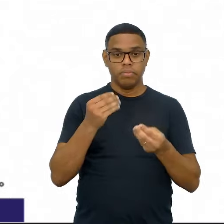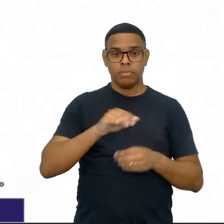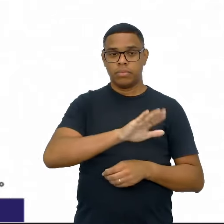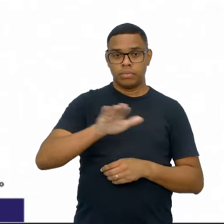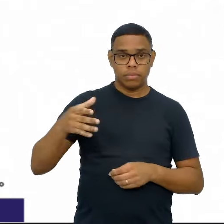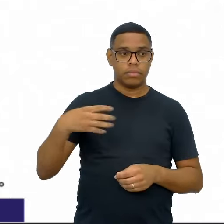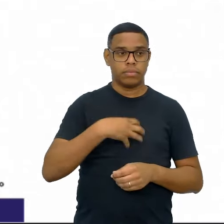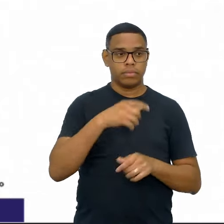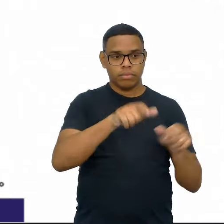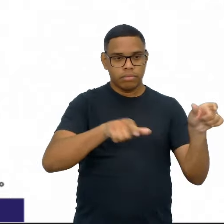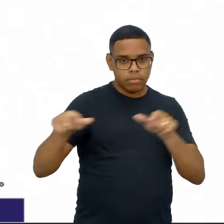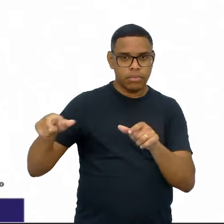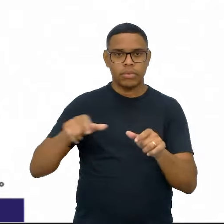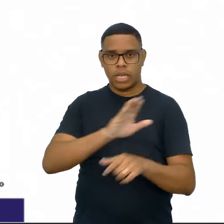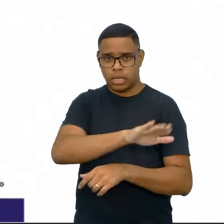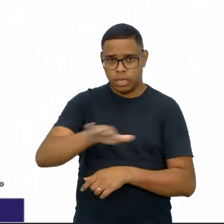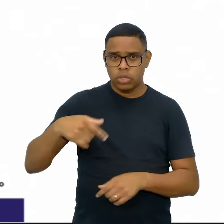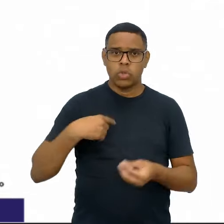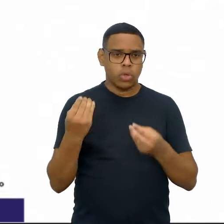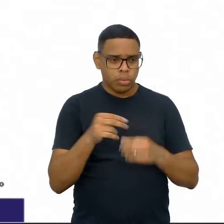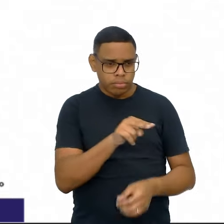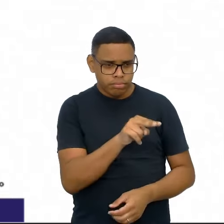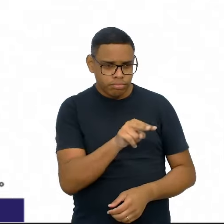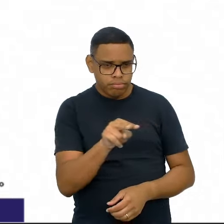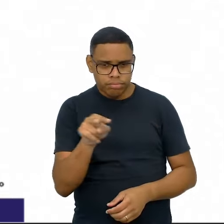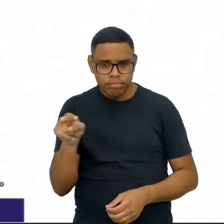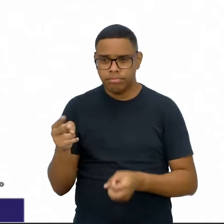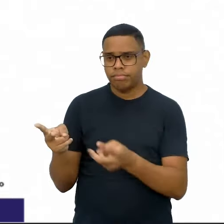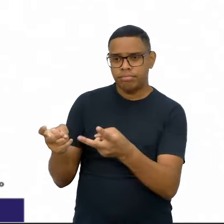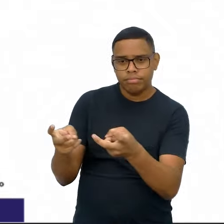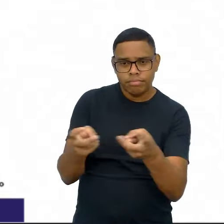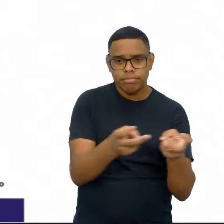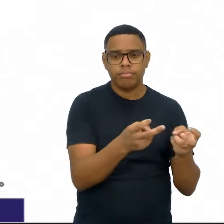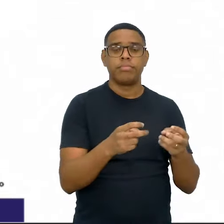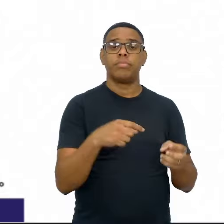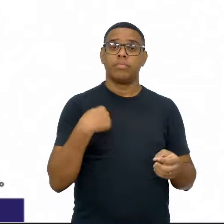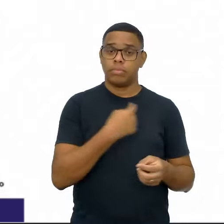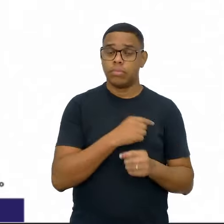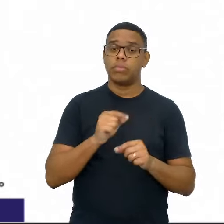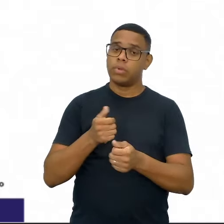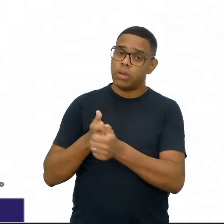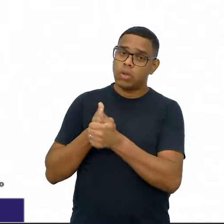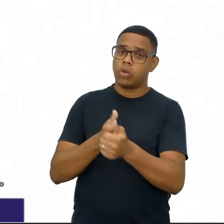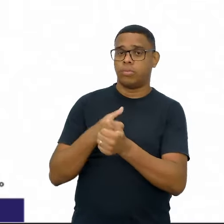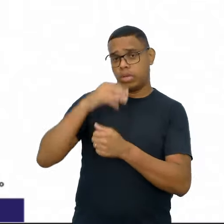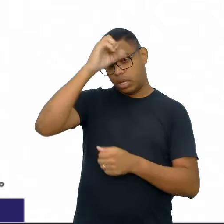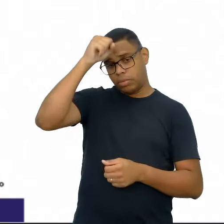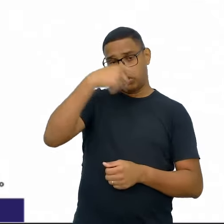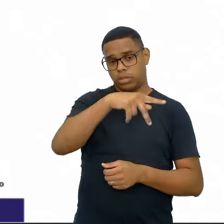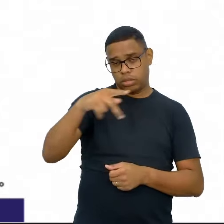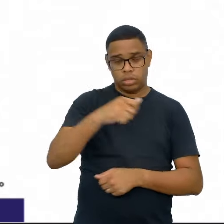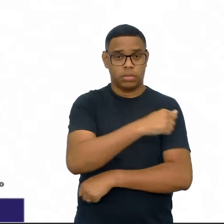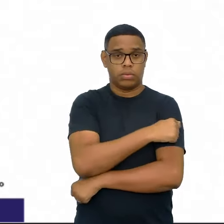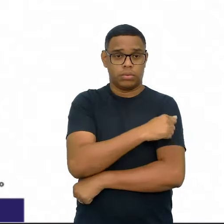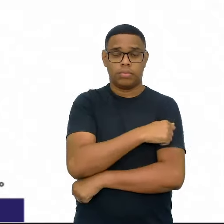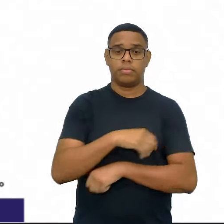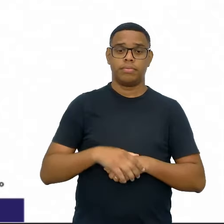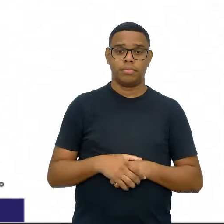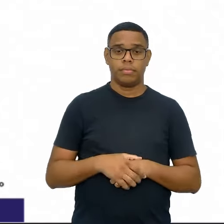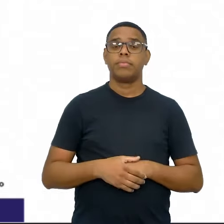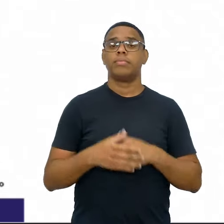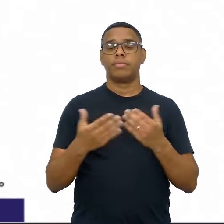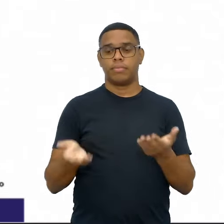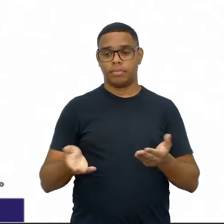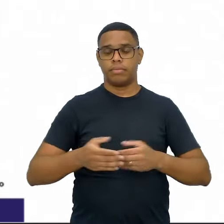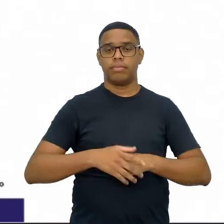crianças estão, né, e esses instrumentos que nós dispomos, né, para acompanhar essas aprendizagens dos estudantes. E aí,